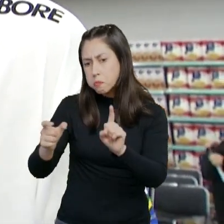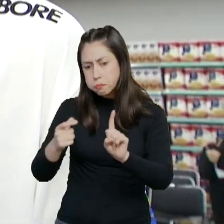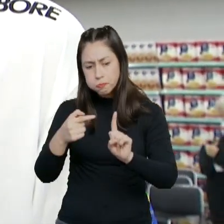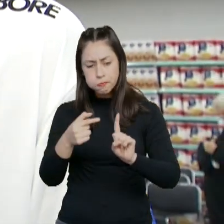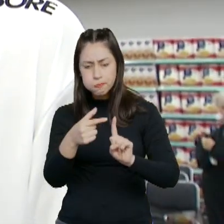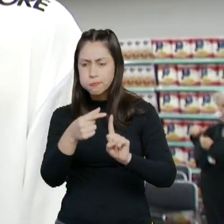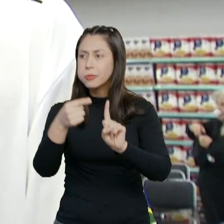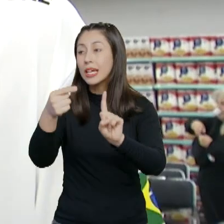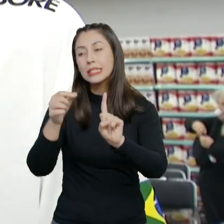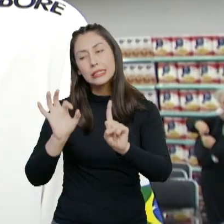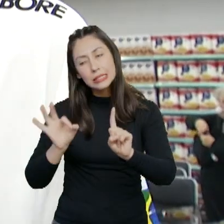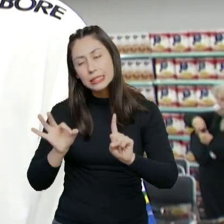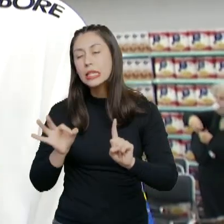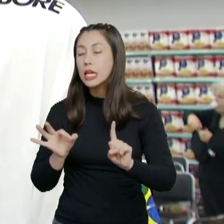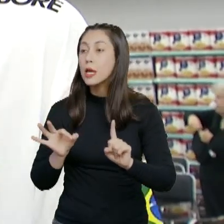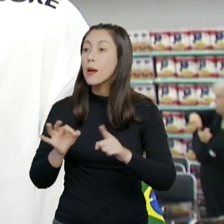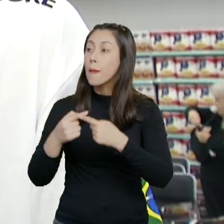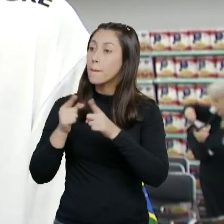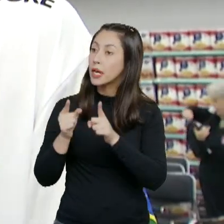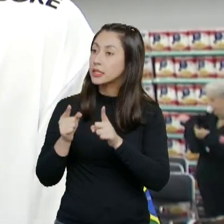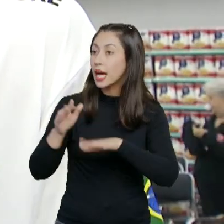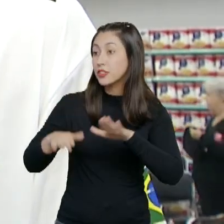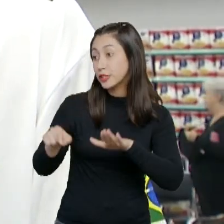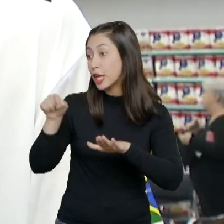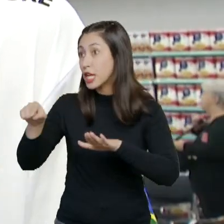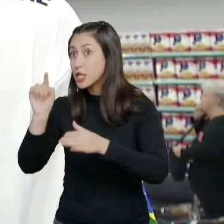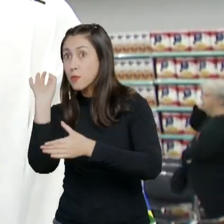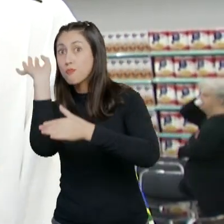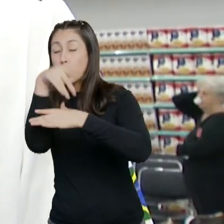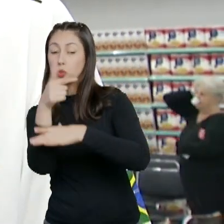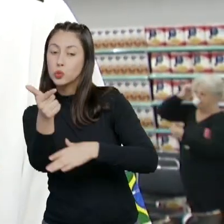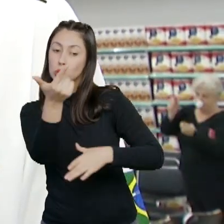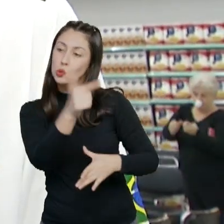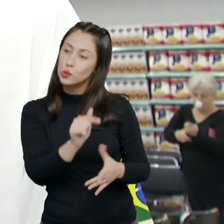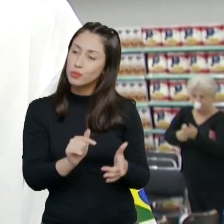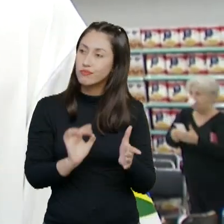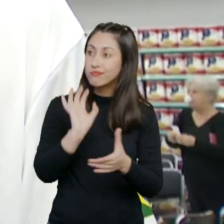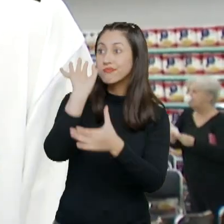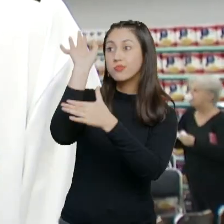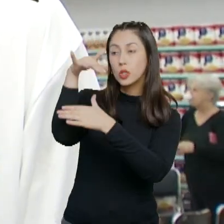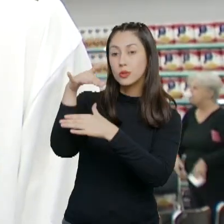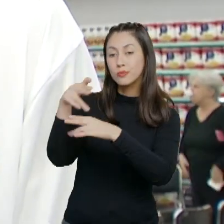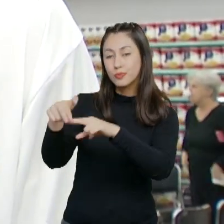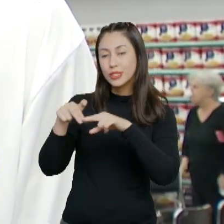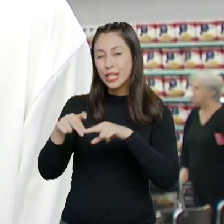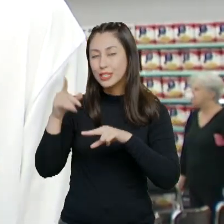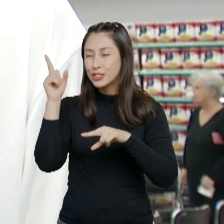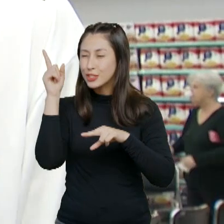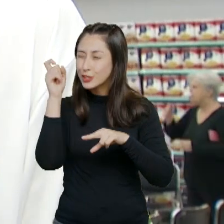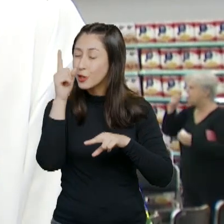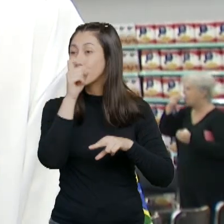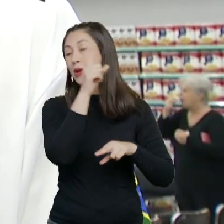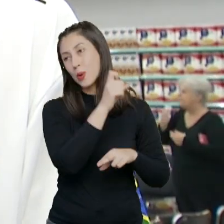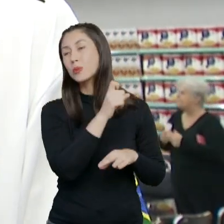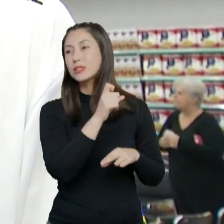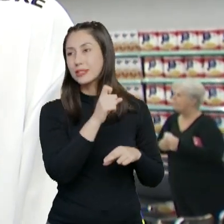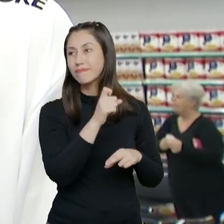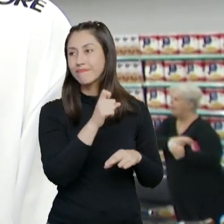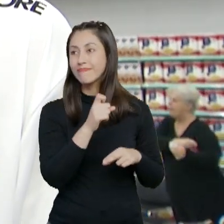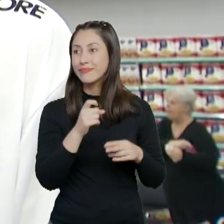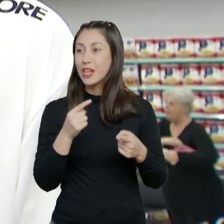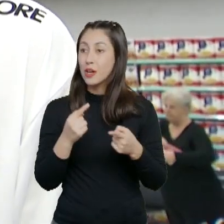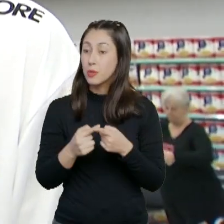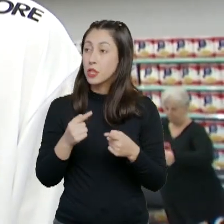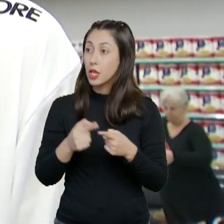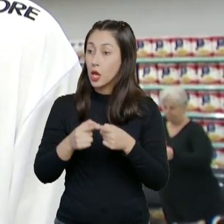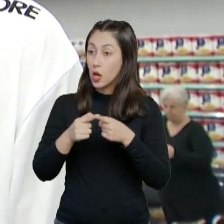por isso. Cada dia um vai pontuar, outro vai pegar rebote, outro vai ter eficiência. Então acho que isso dificulta muito para outra equipe tentar parar a gente. É o nosso